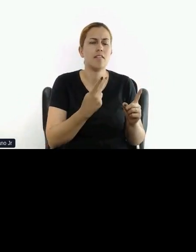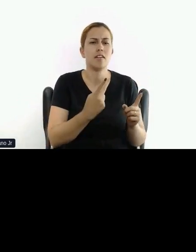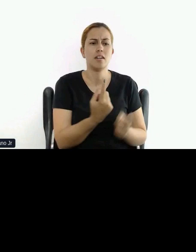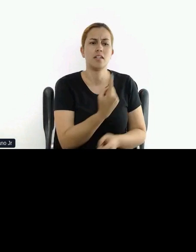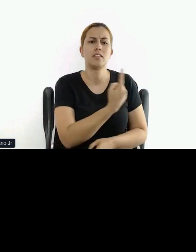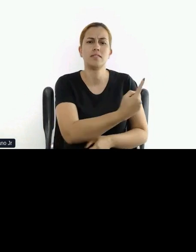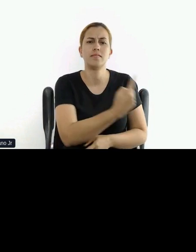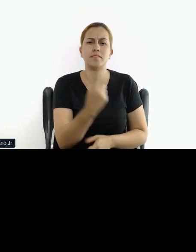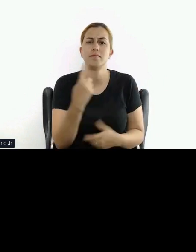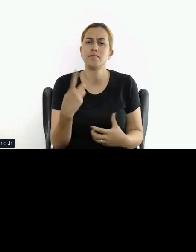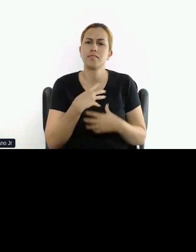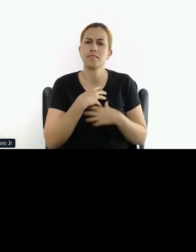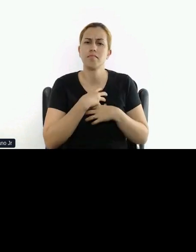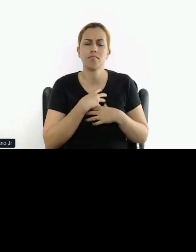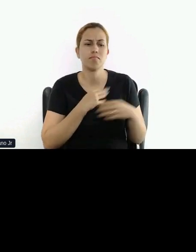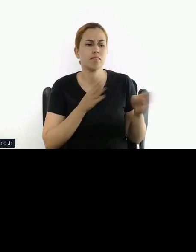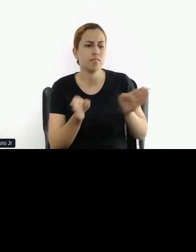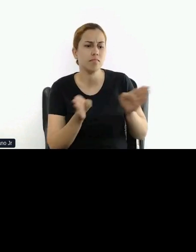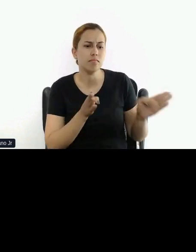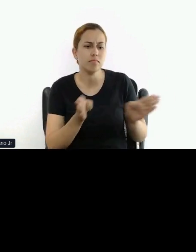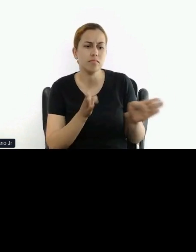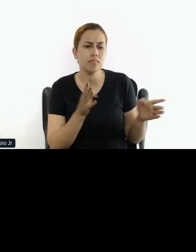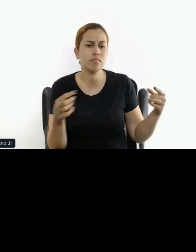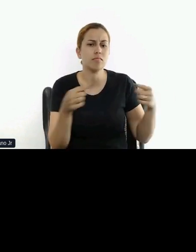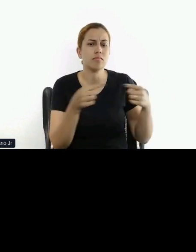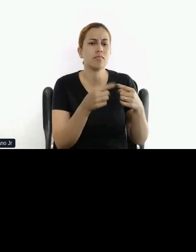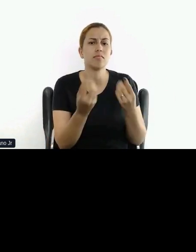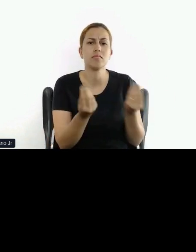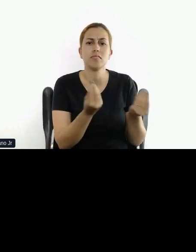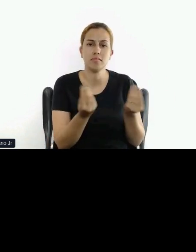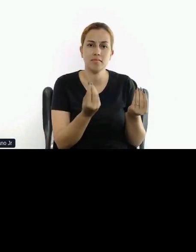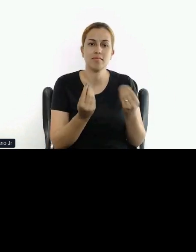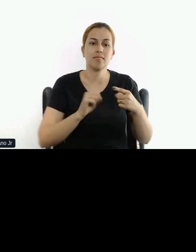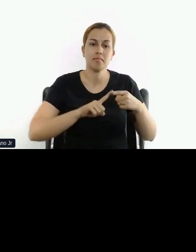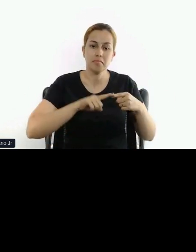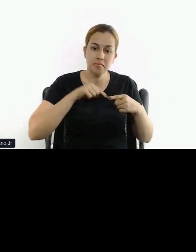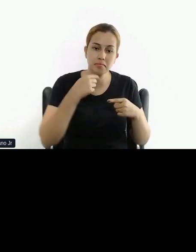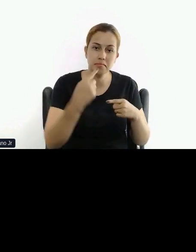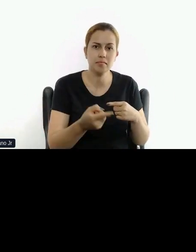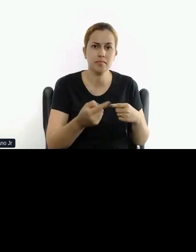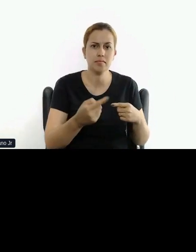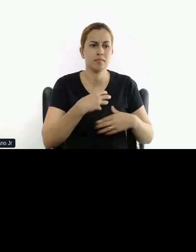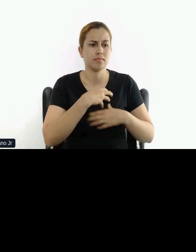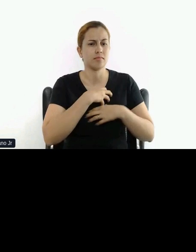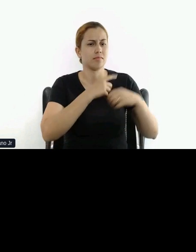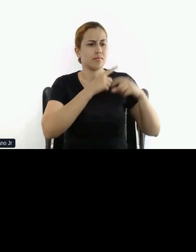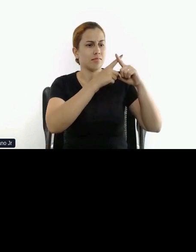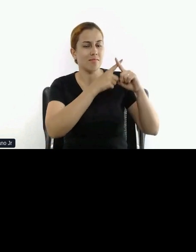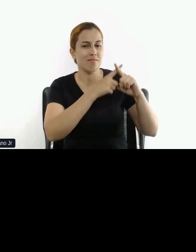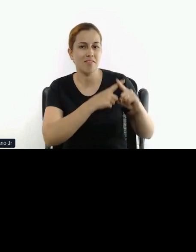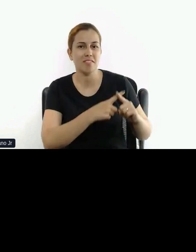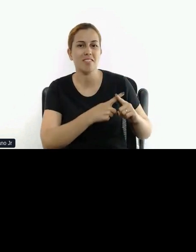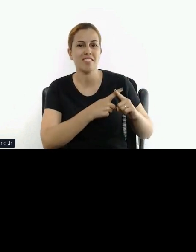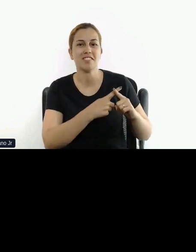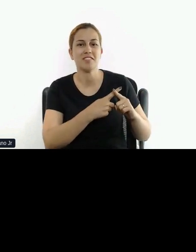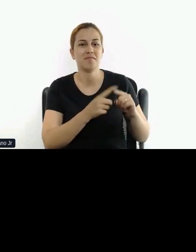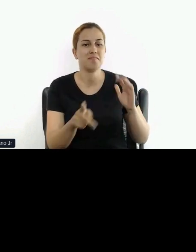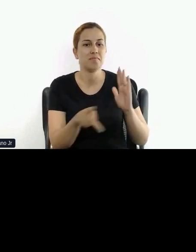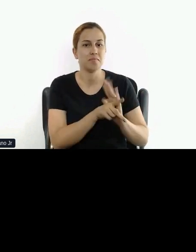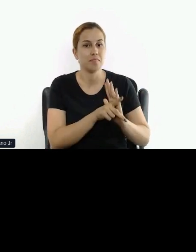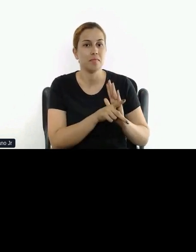a acessibilidade, e depois a gente parte para os nossos desafios e as nossas questões